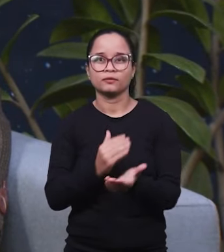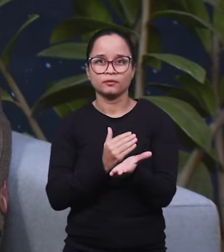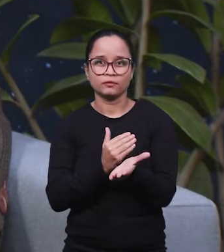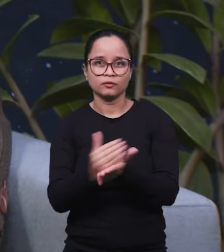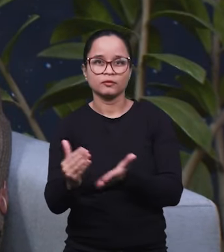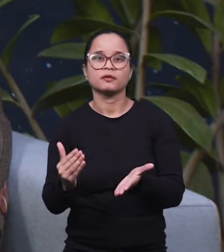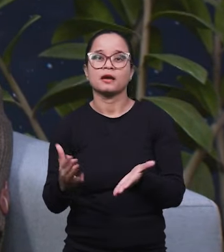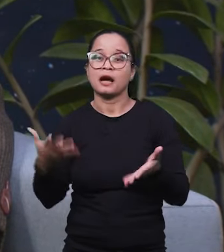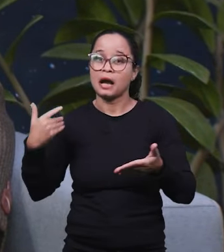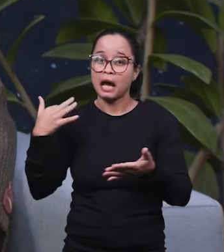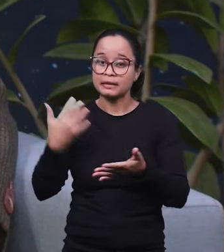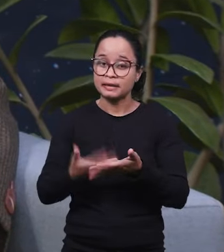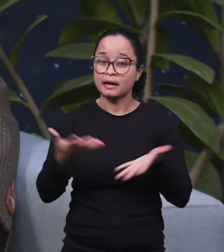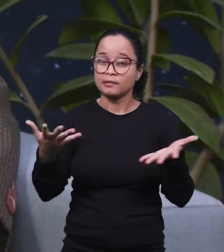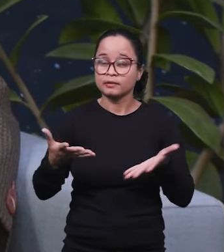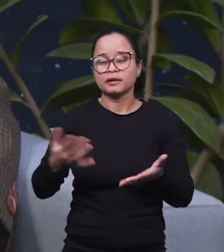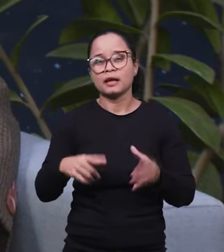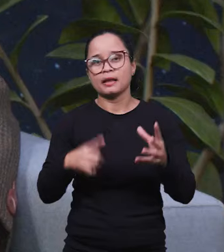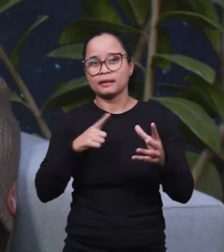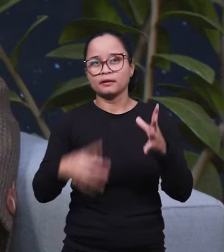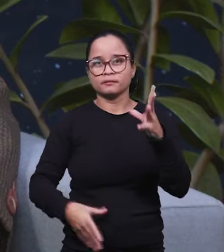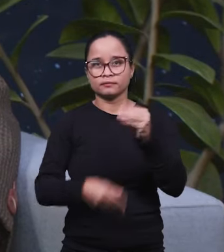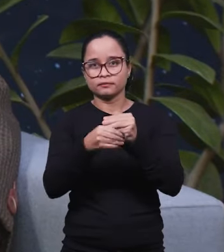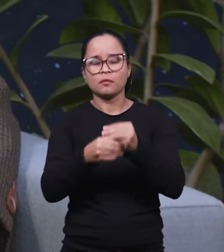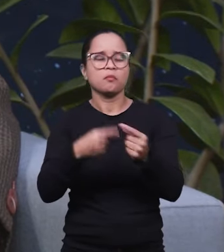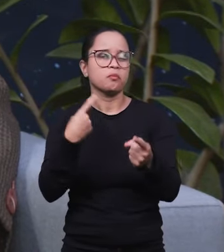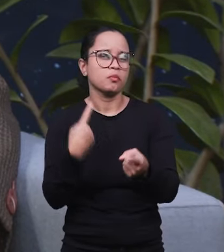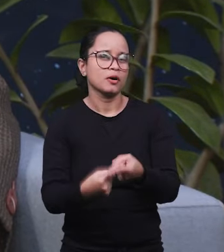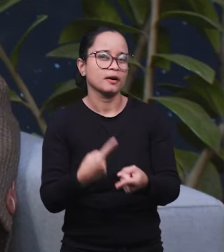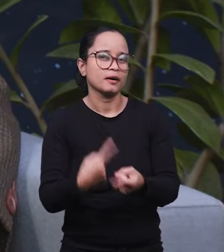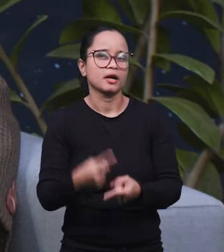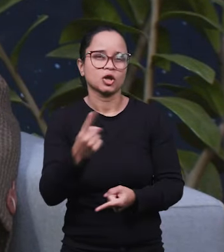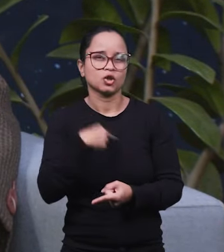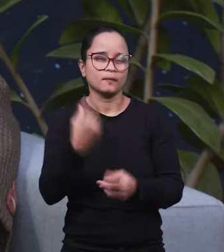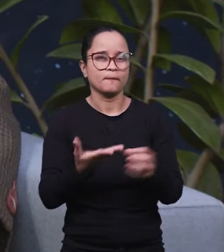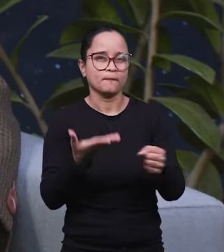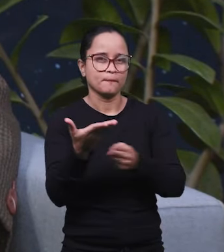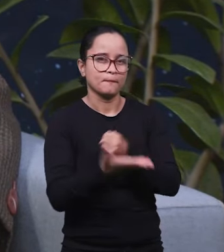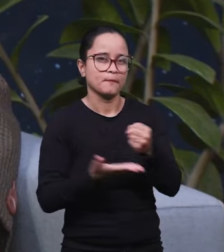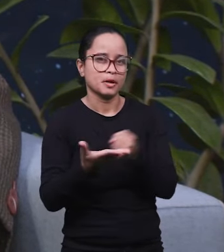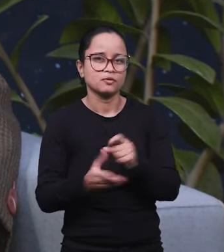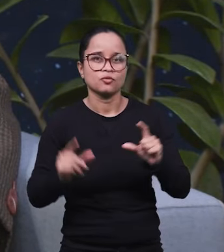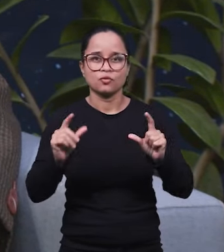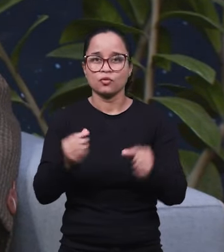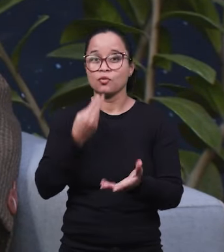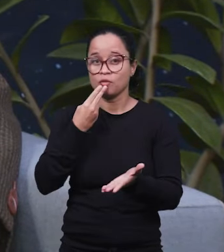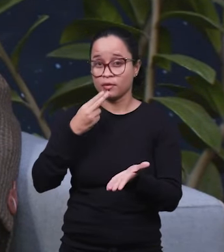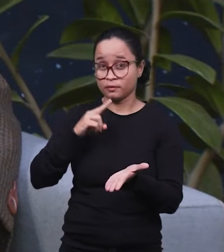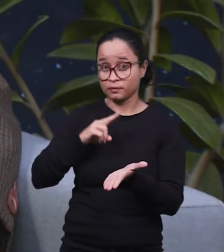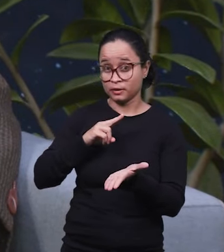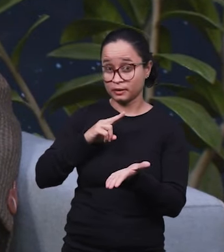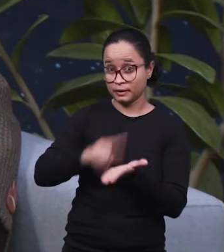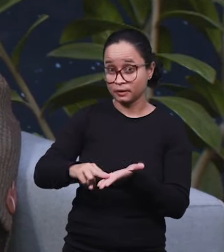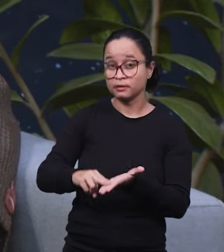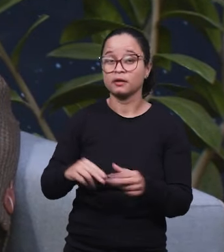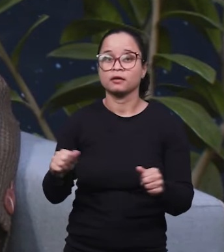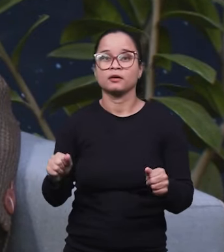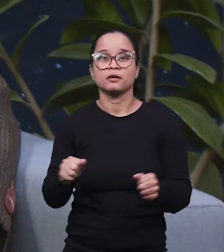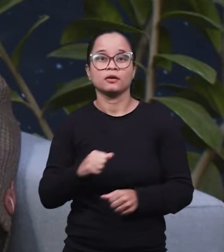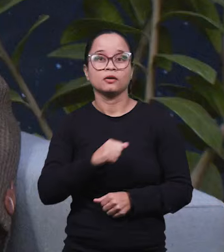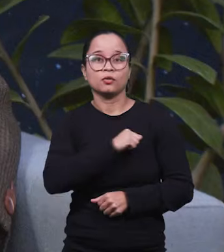introdutória você ouviu até aqui tem ainda um complemento. Veja bem, porque nós nos baseamos aqui na carta que o apóstolo João